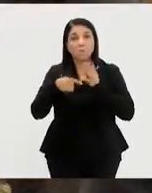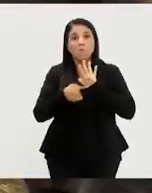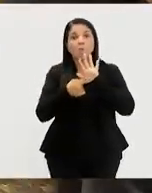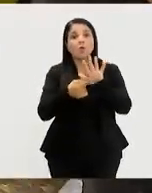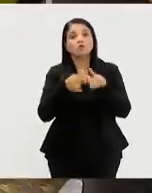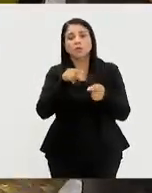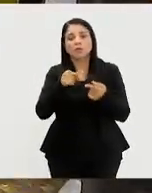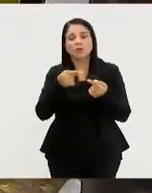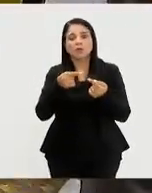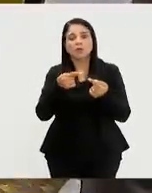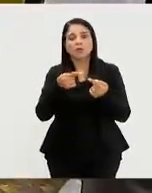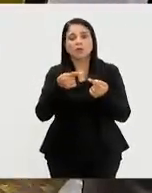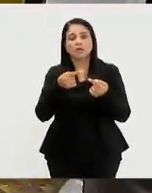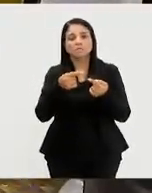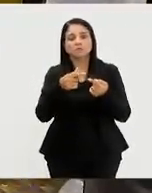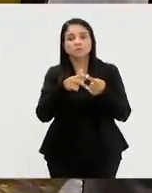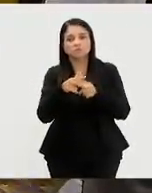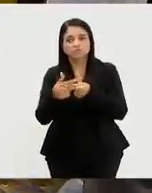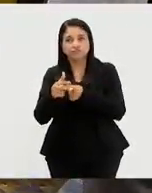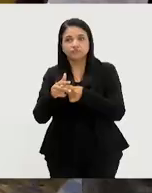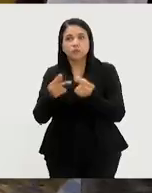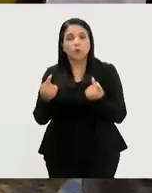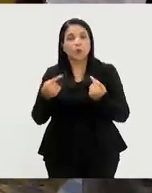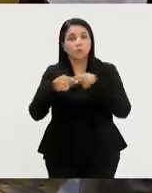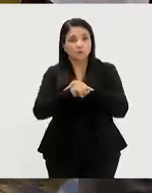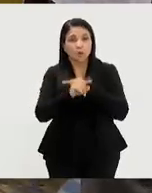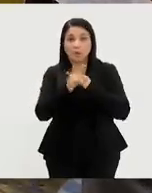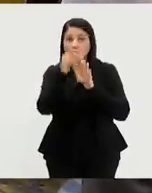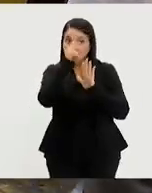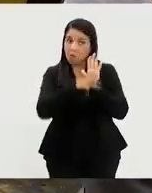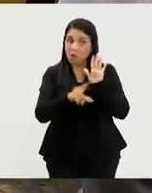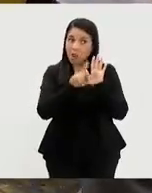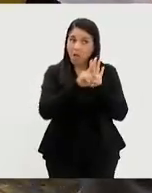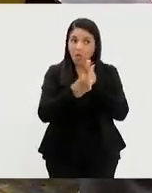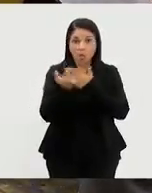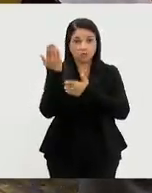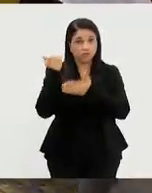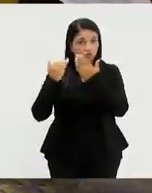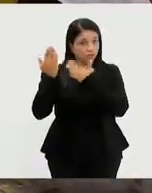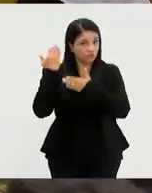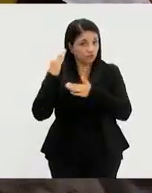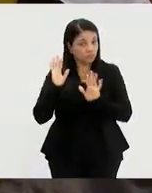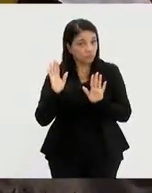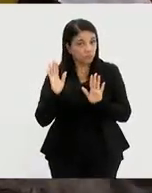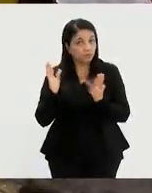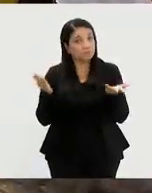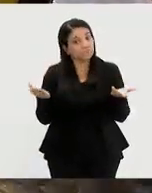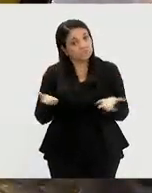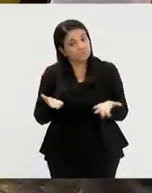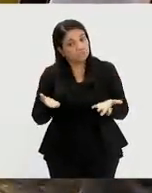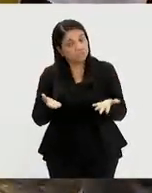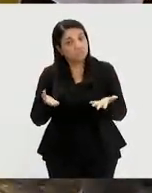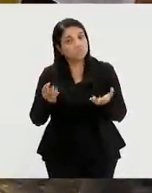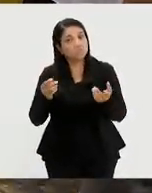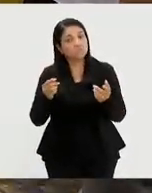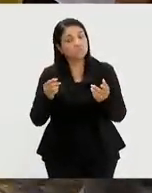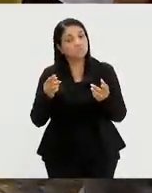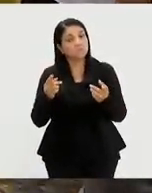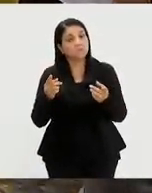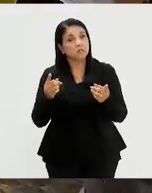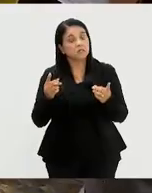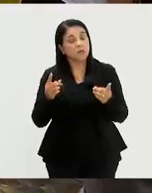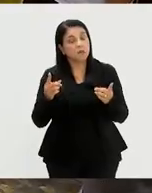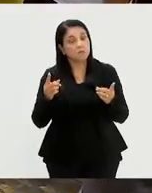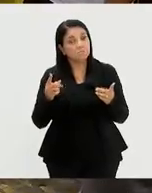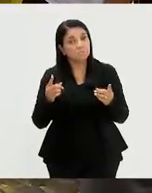contrário Isso acabou em projeto de lei não é no seu é no antigo como poderia ter algum choque eu tô revogando lá o